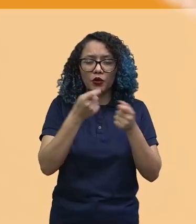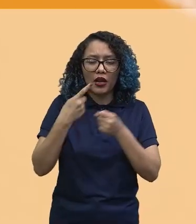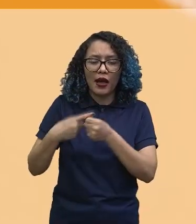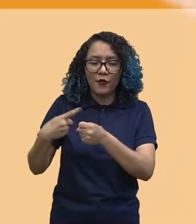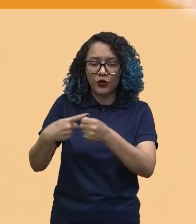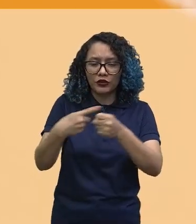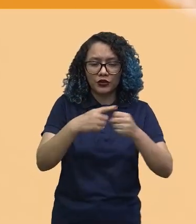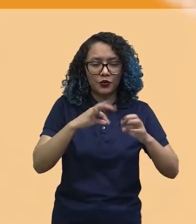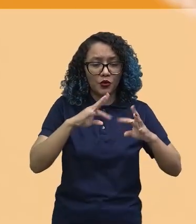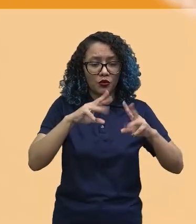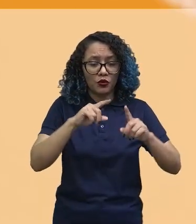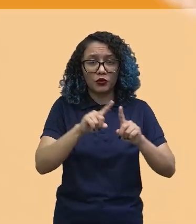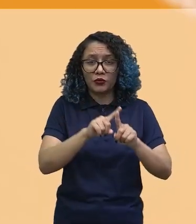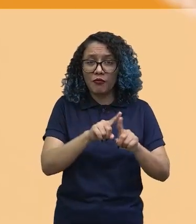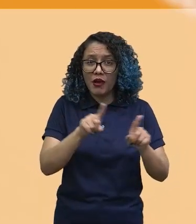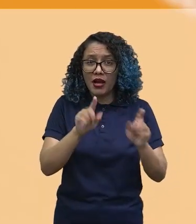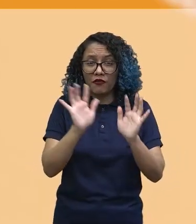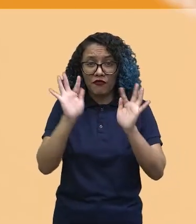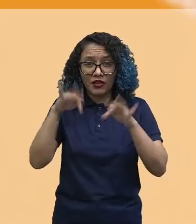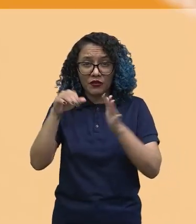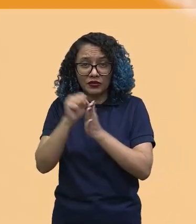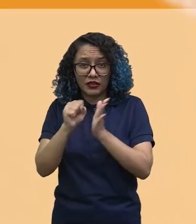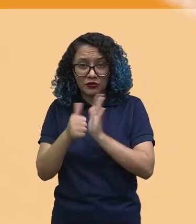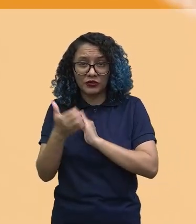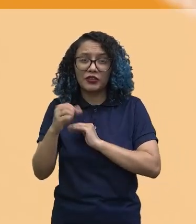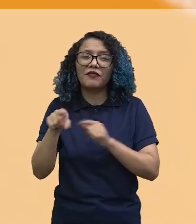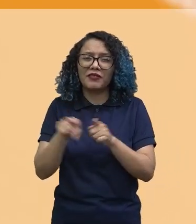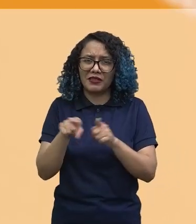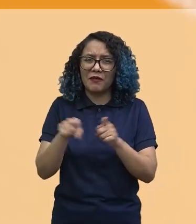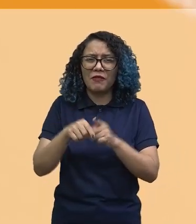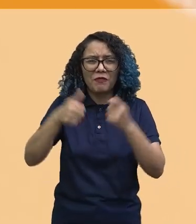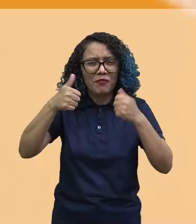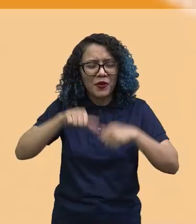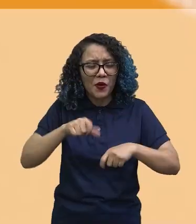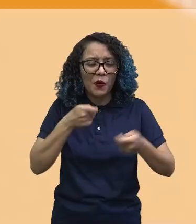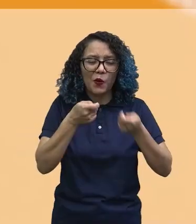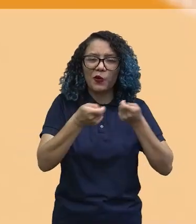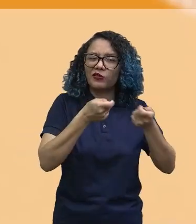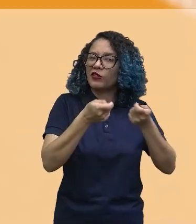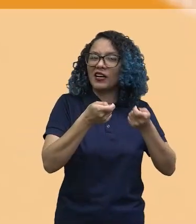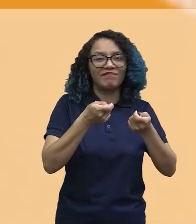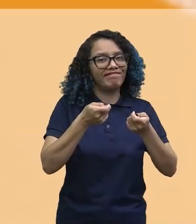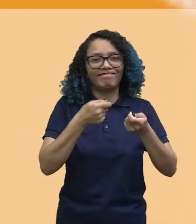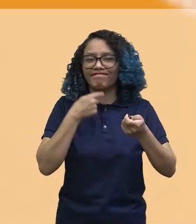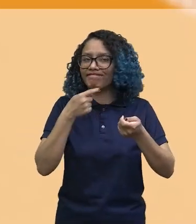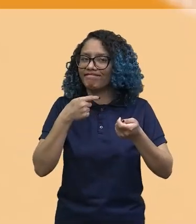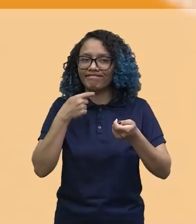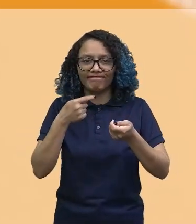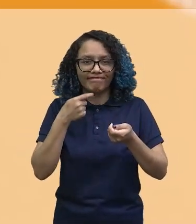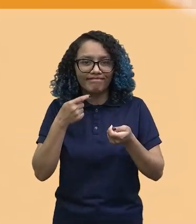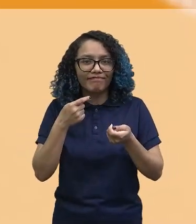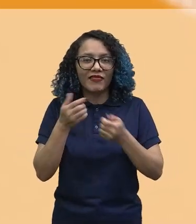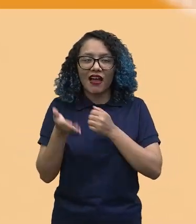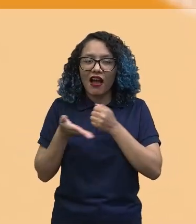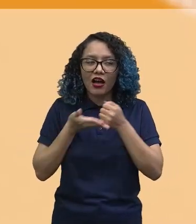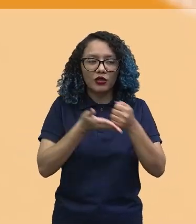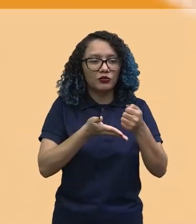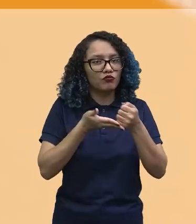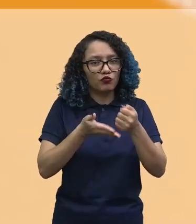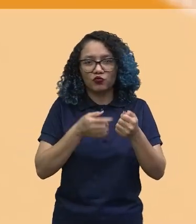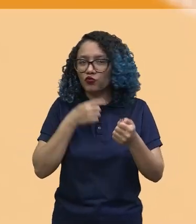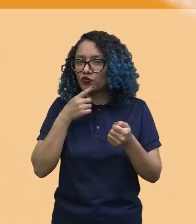imagina no final do século XIX, início do século XX. Então, Por muitas das vezes, essa figura